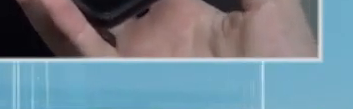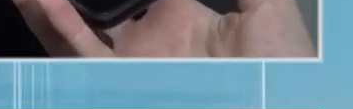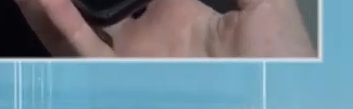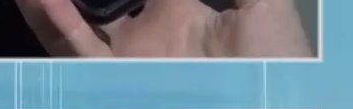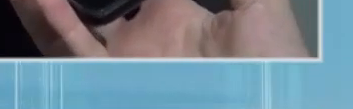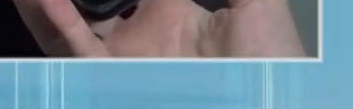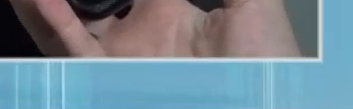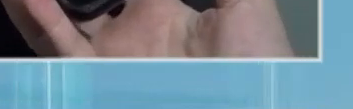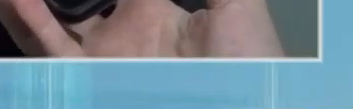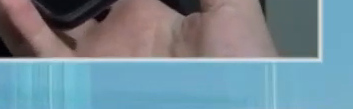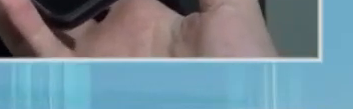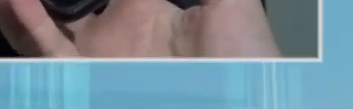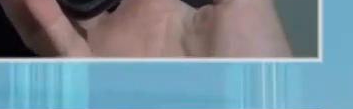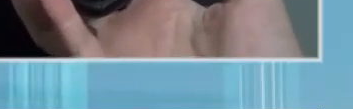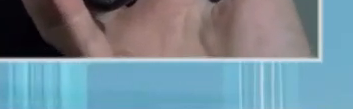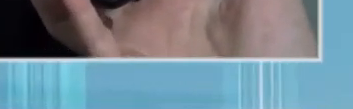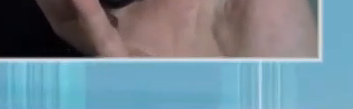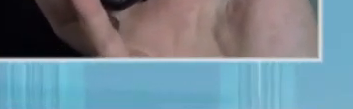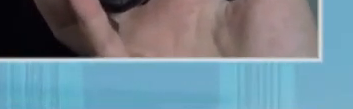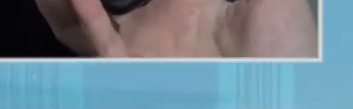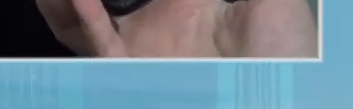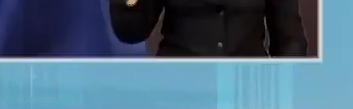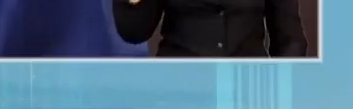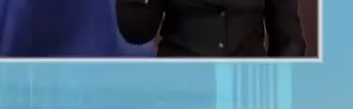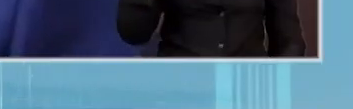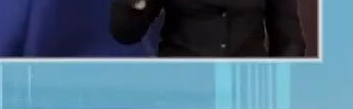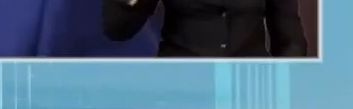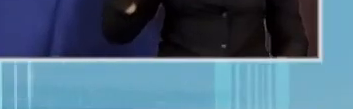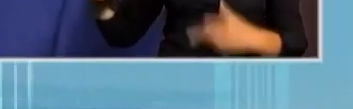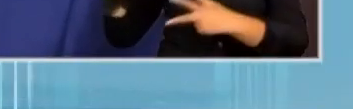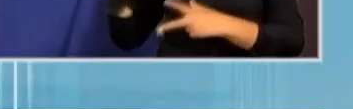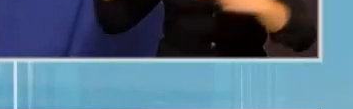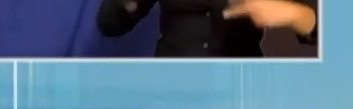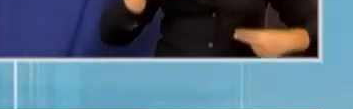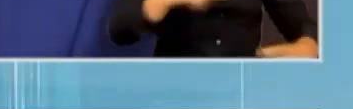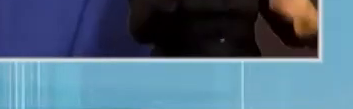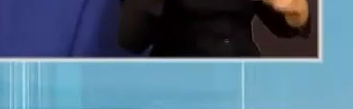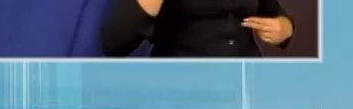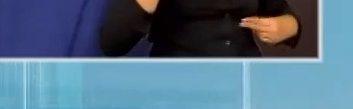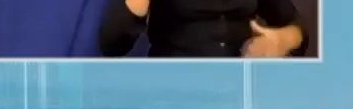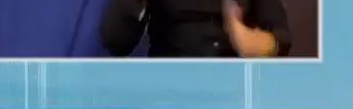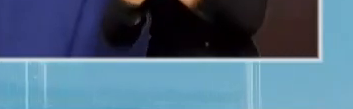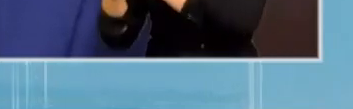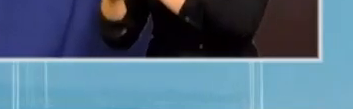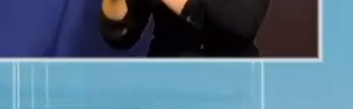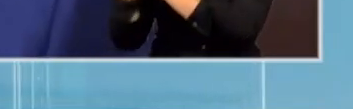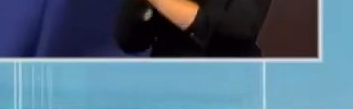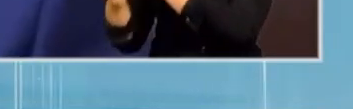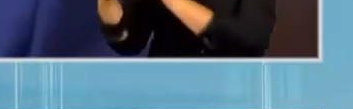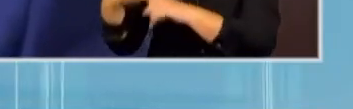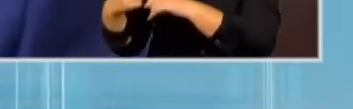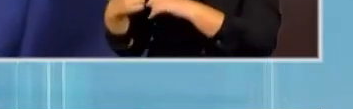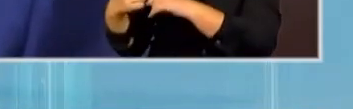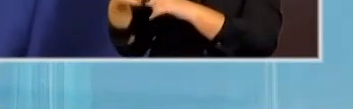de vacinação. Assim que isso aconteceu, as funcionárias registraram uma ocorrência. Uma logo foi ouvida